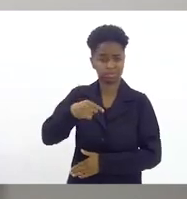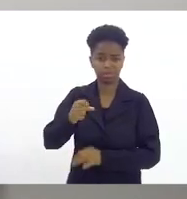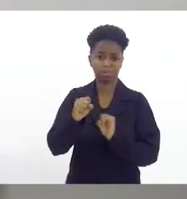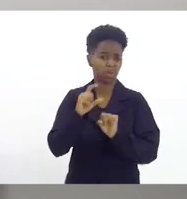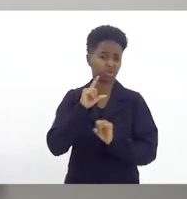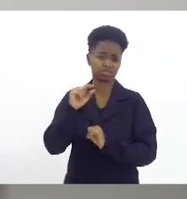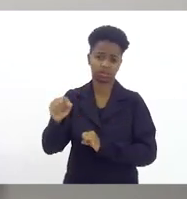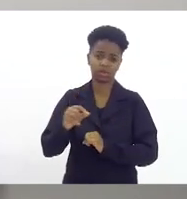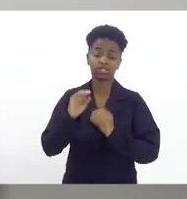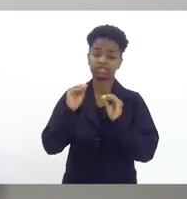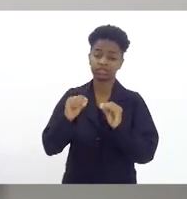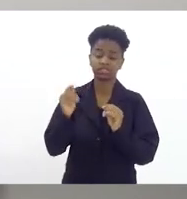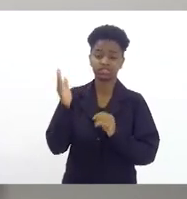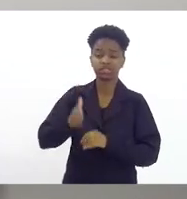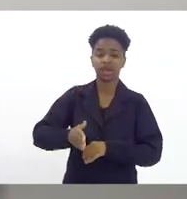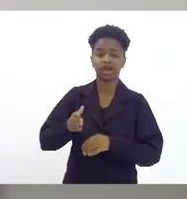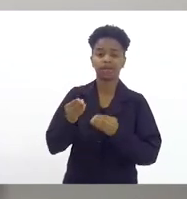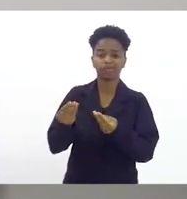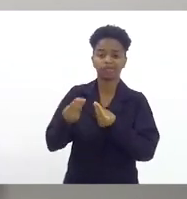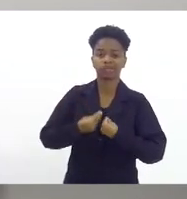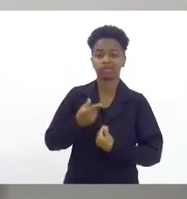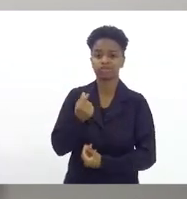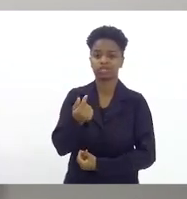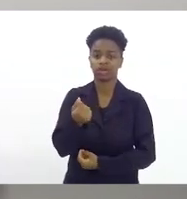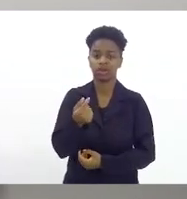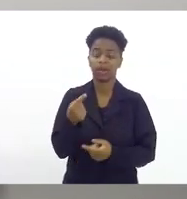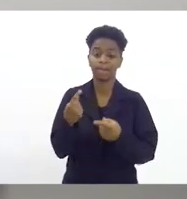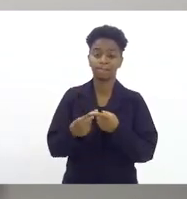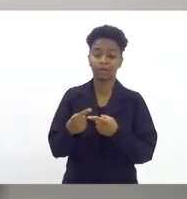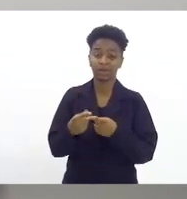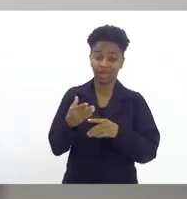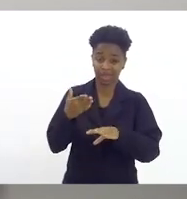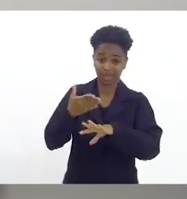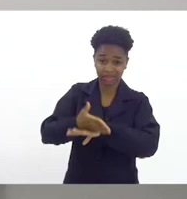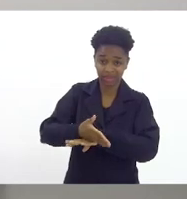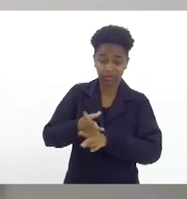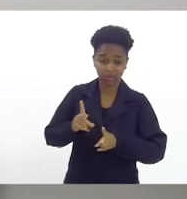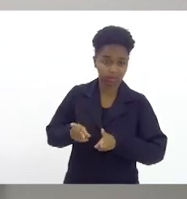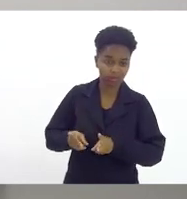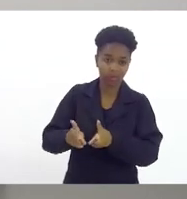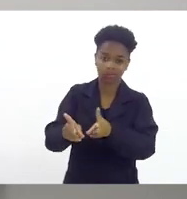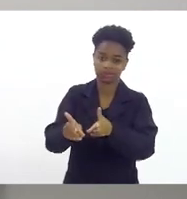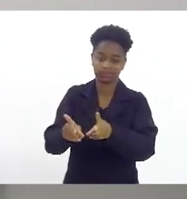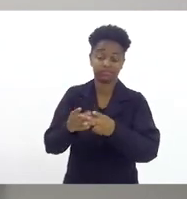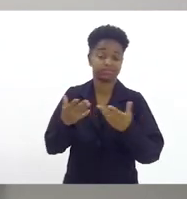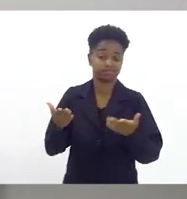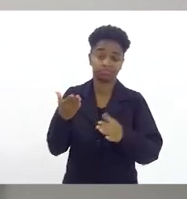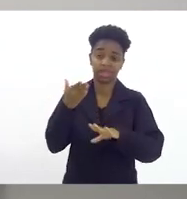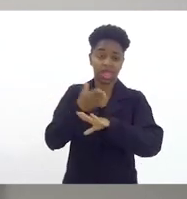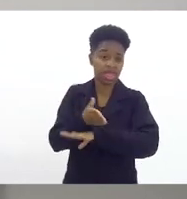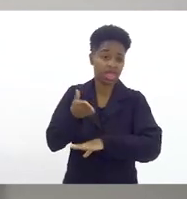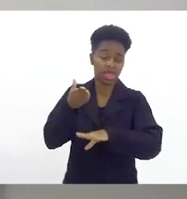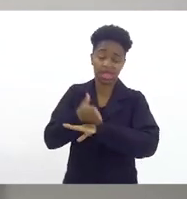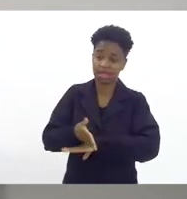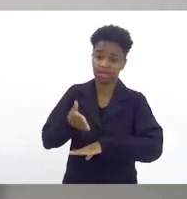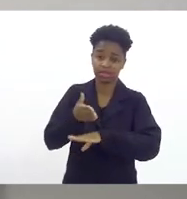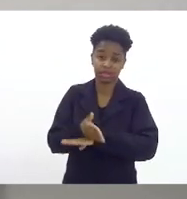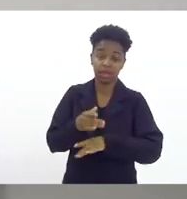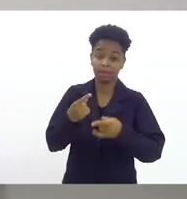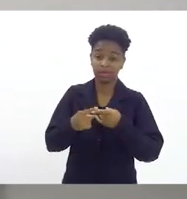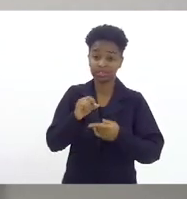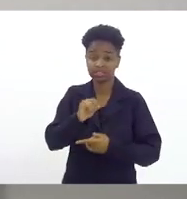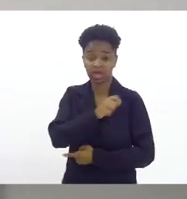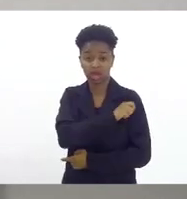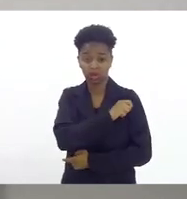já me deu o dinheiro que eu queria porque a entrada que tá continuando então ele vai entrando porque o aluno que chega no